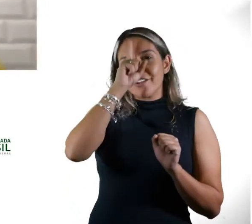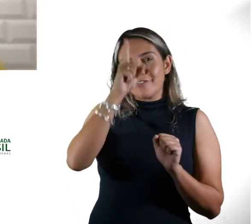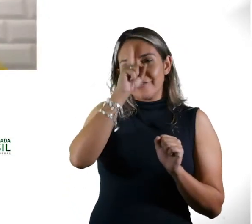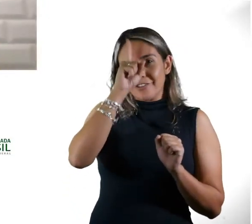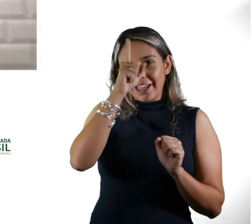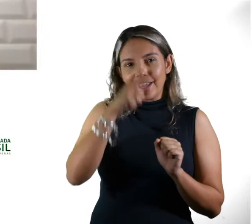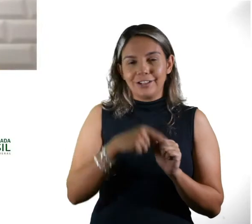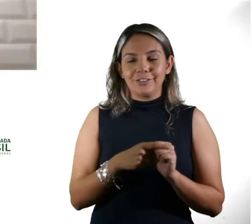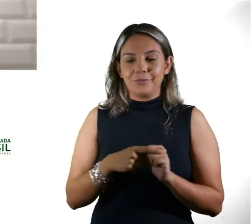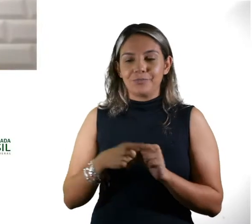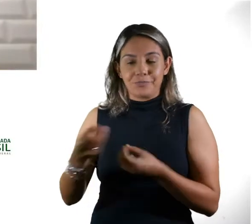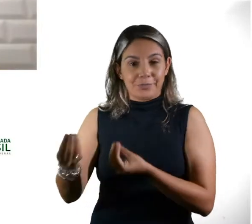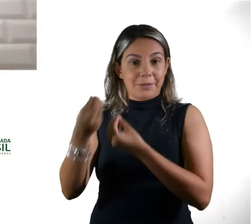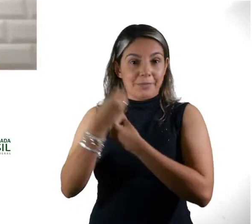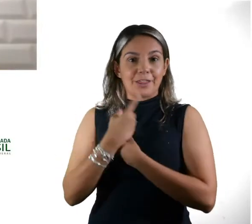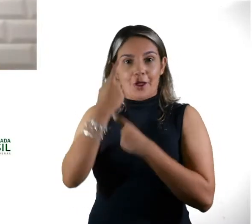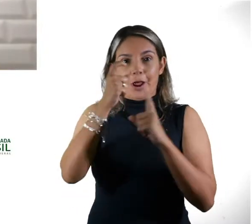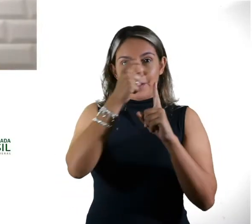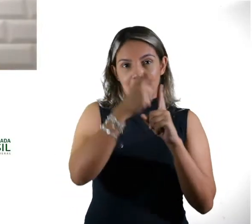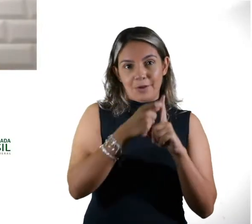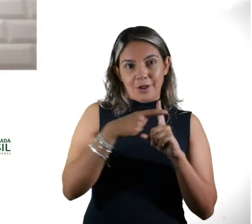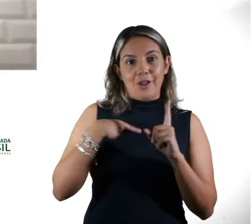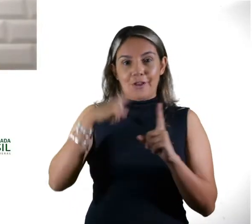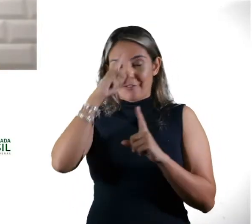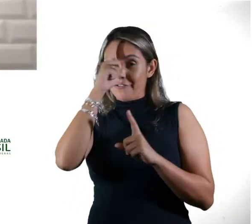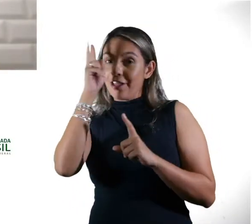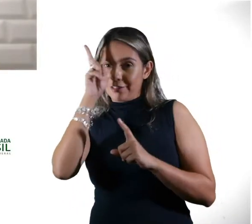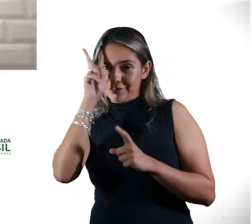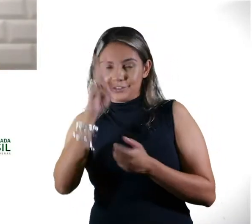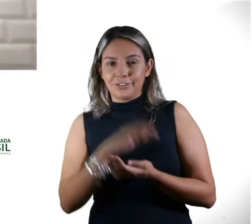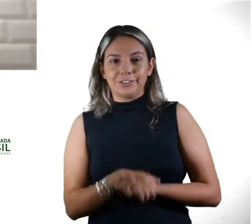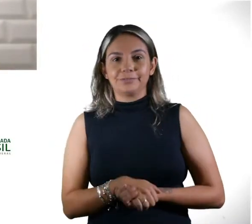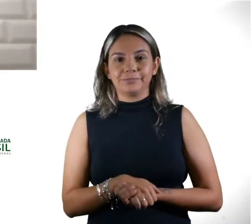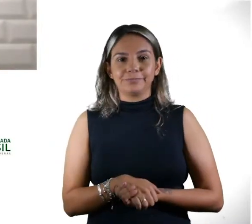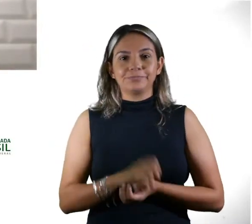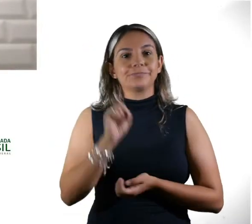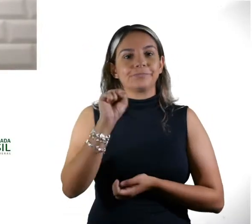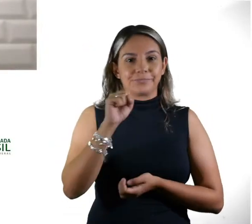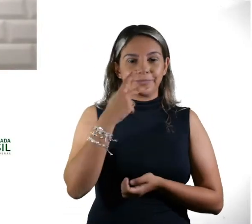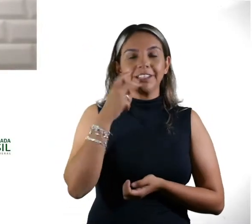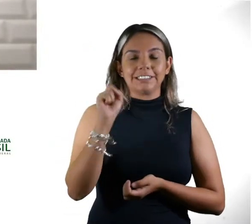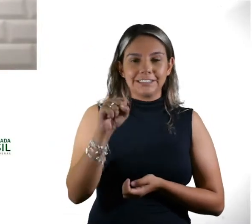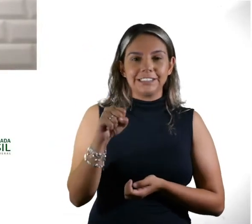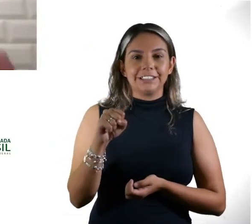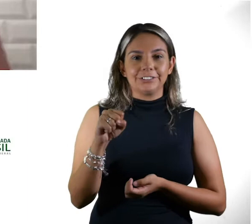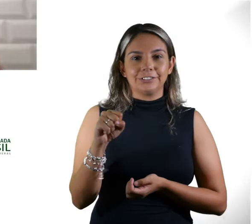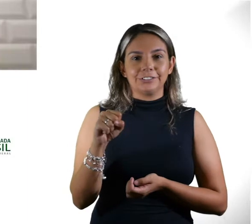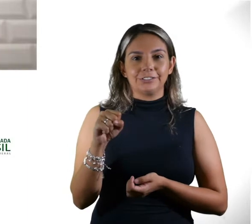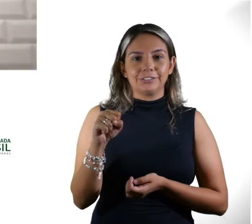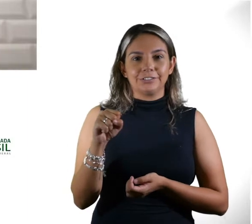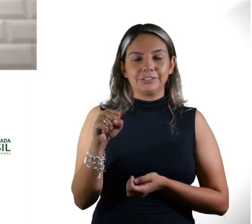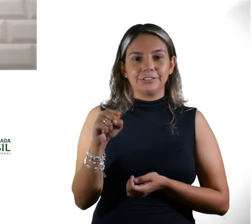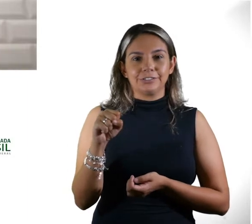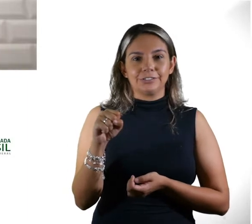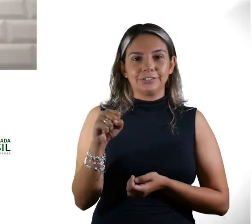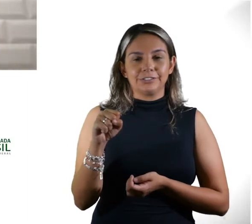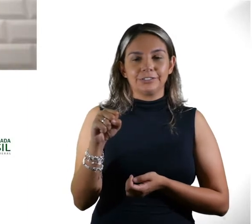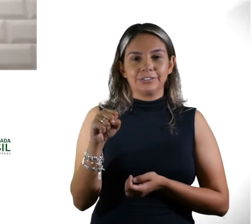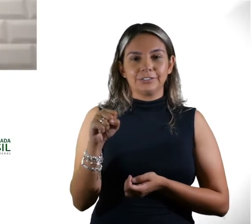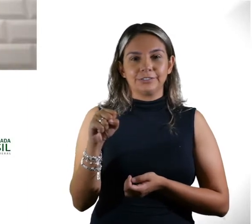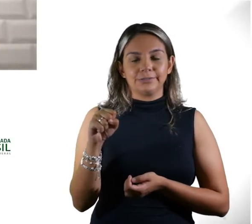uma personagem, não é? E eu invento a história. Então, sim, para dizer que sim. Com isto tudo estou com vontade